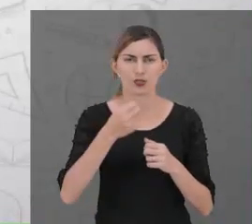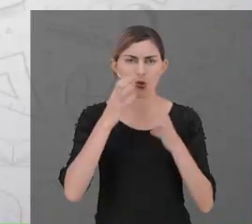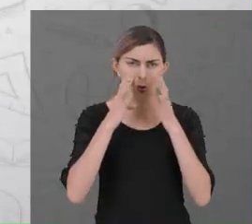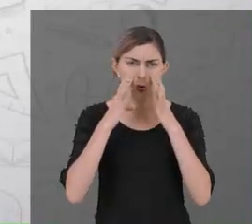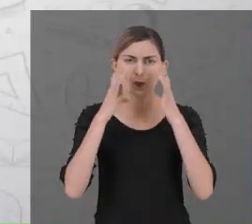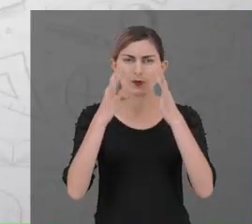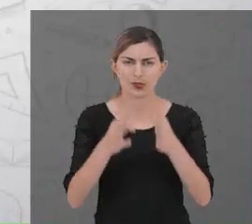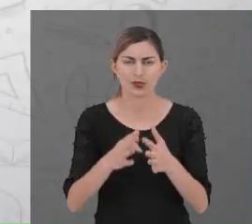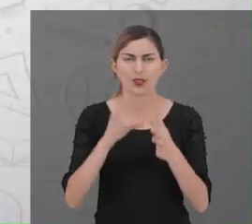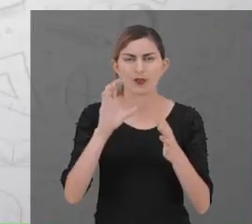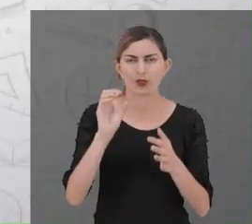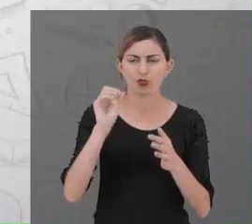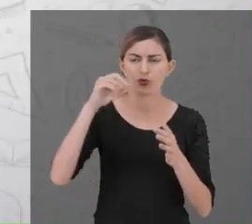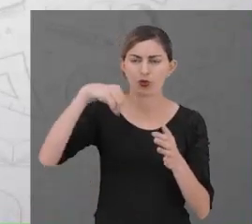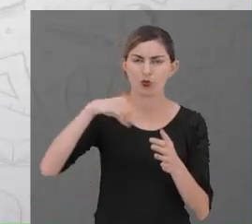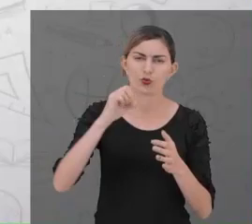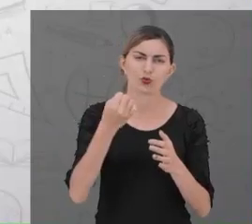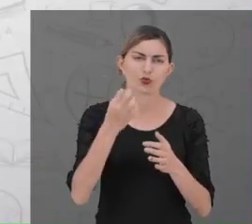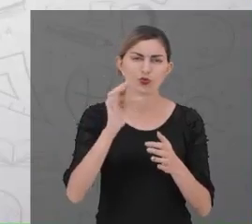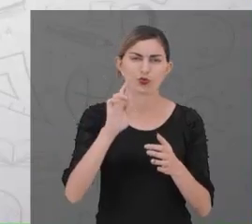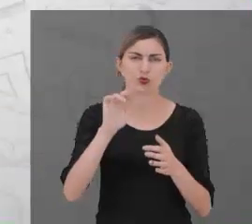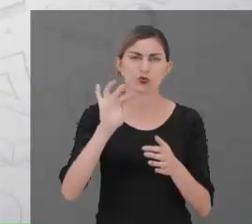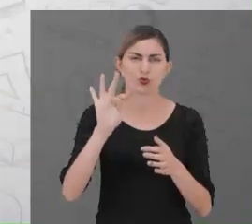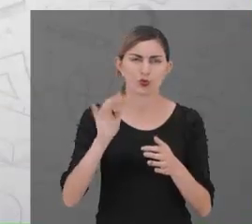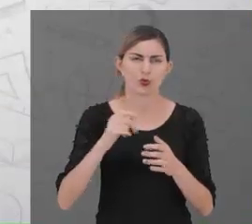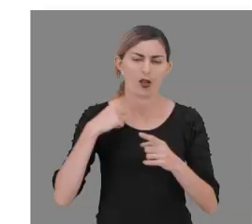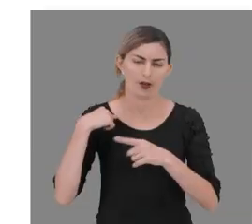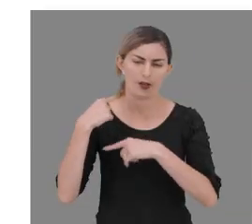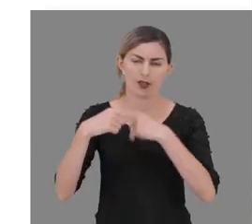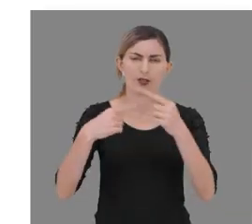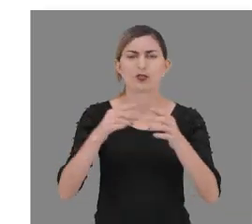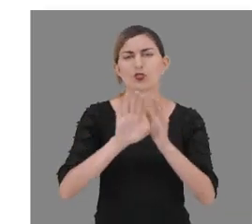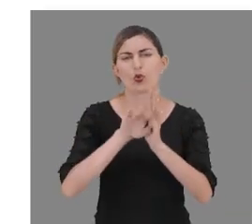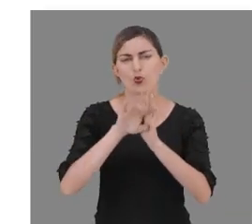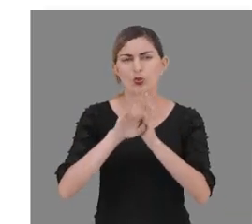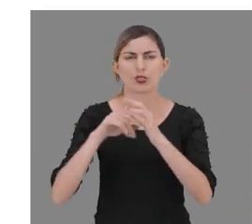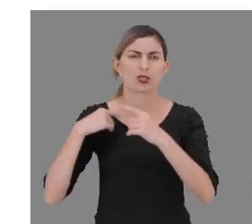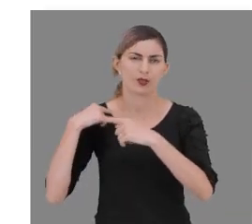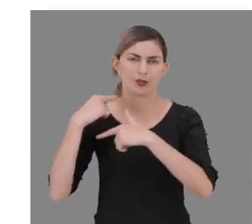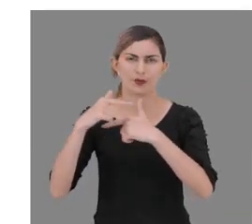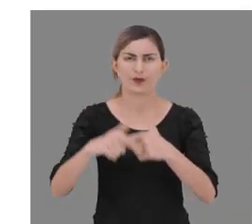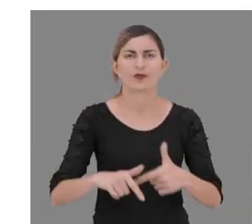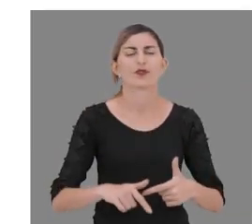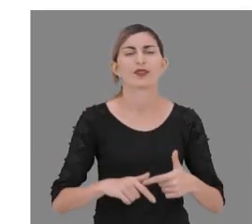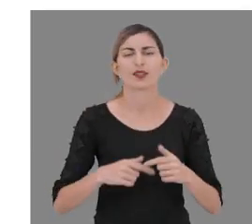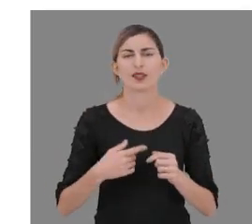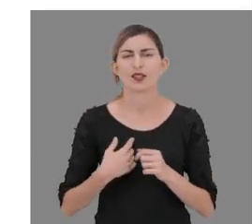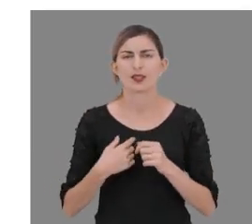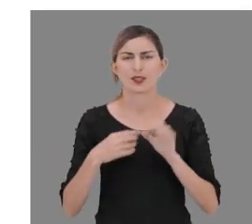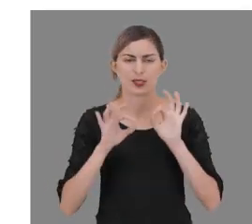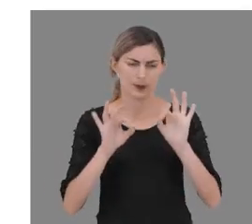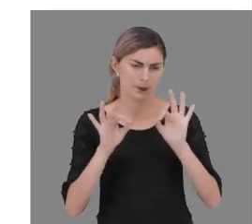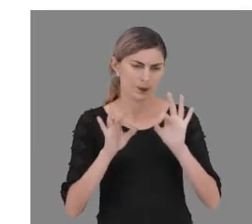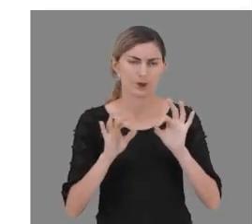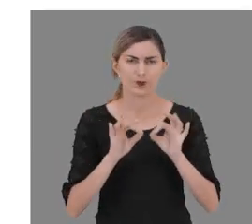Nesse caso, observe os seguintes construtores, que são herança, os conceitos de herança,